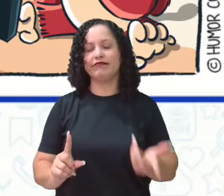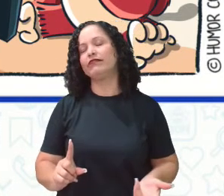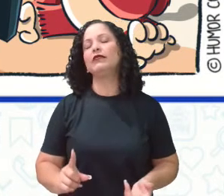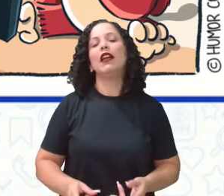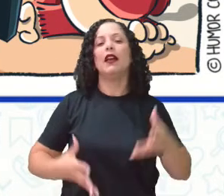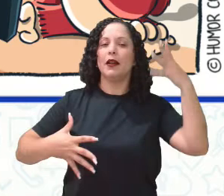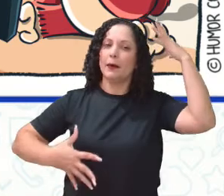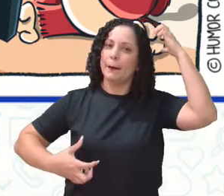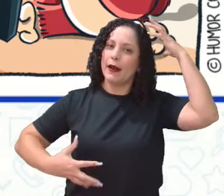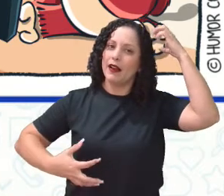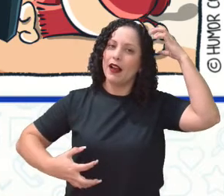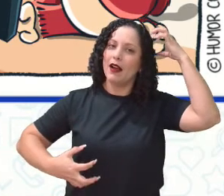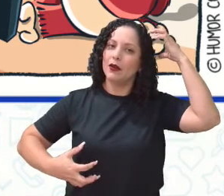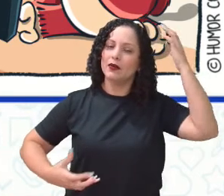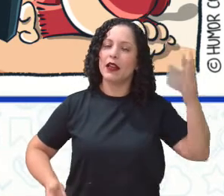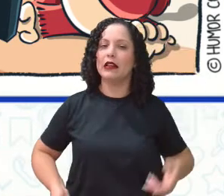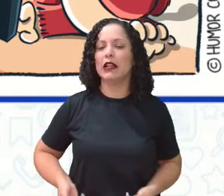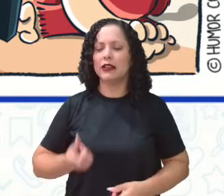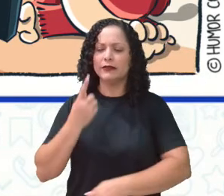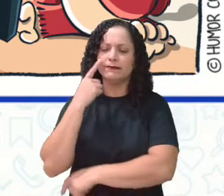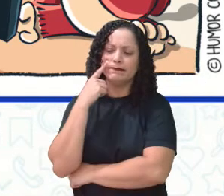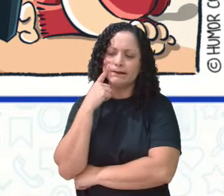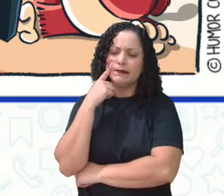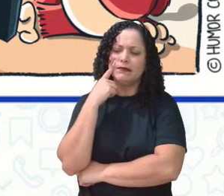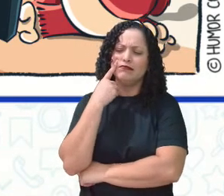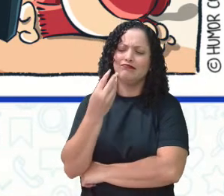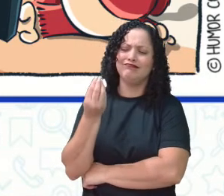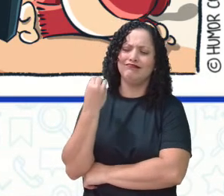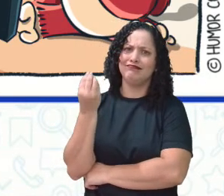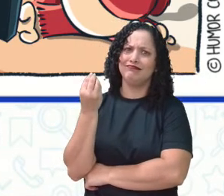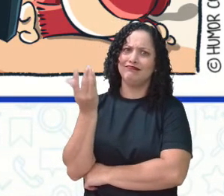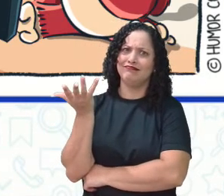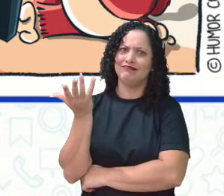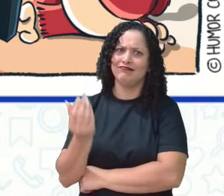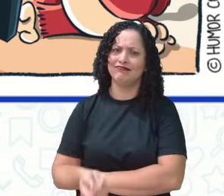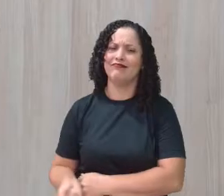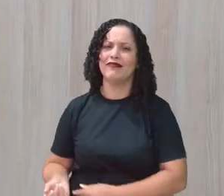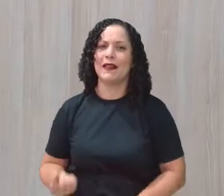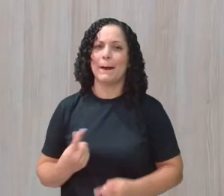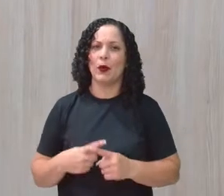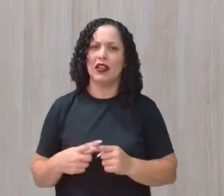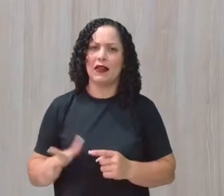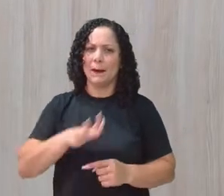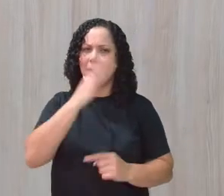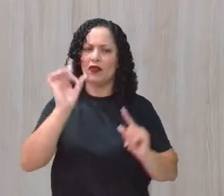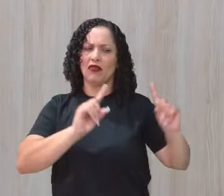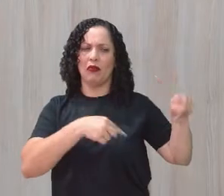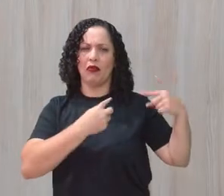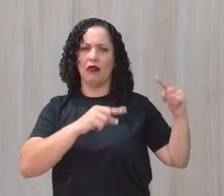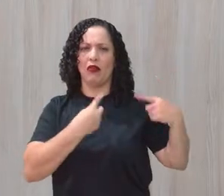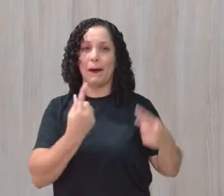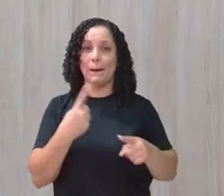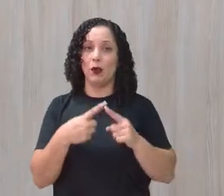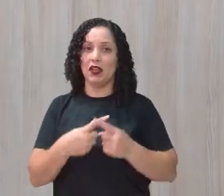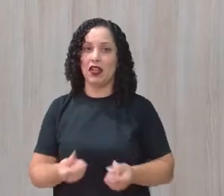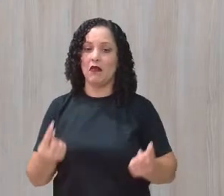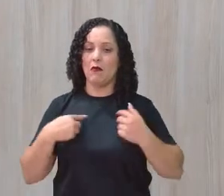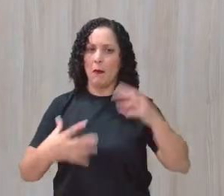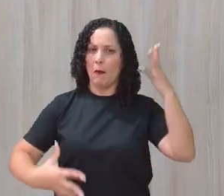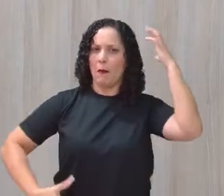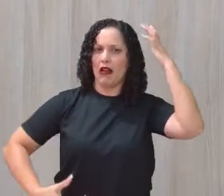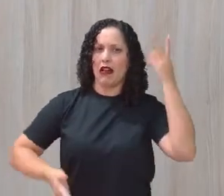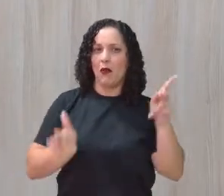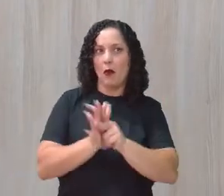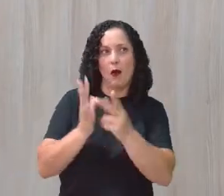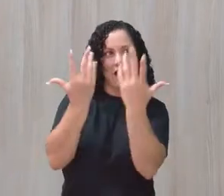está fazendo, né? Mera hipocrisia. Né? Me criticam porque eu sou, né, da floresta e